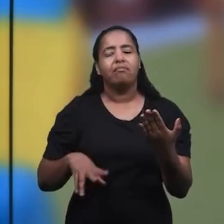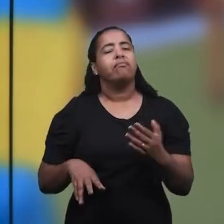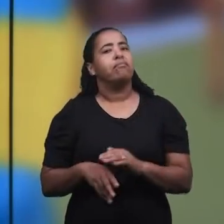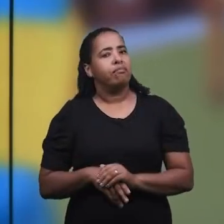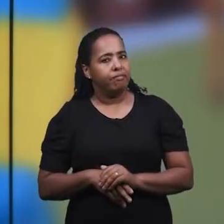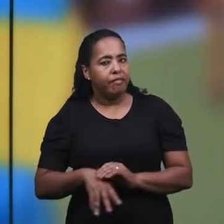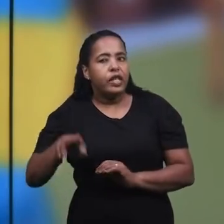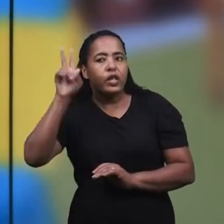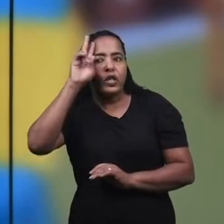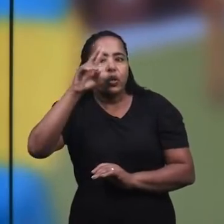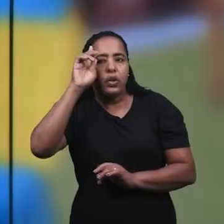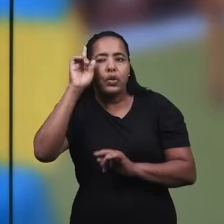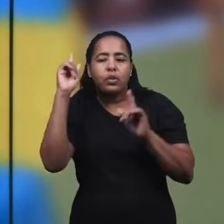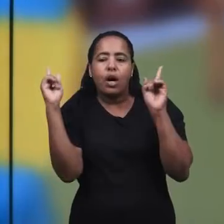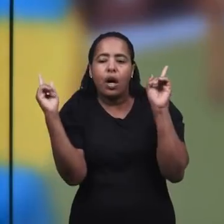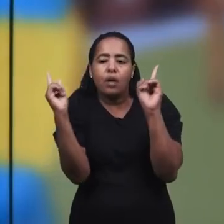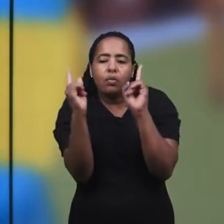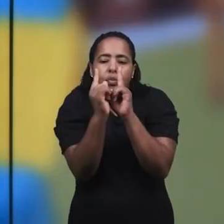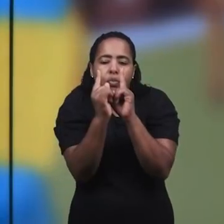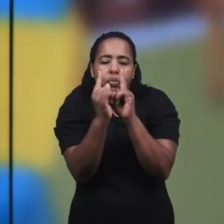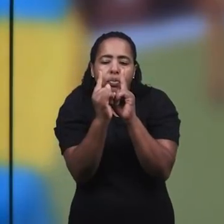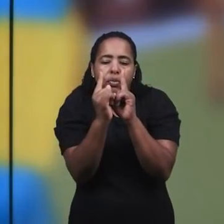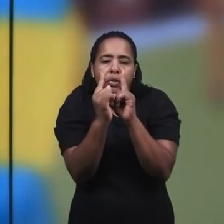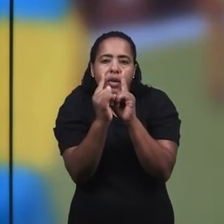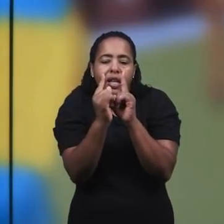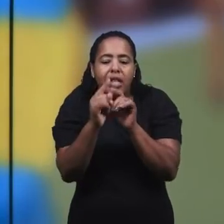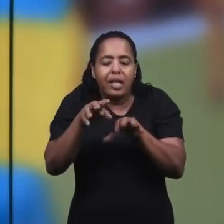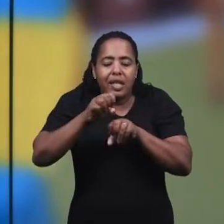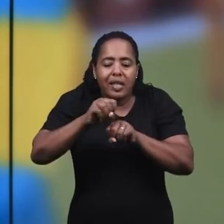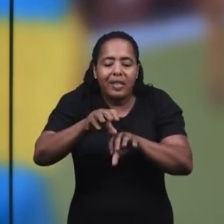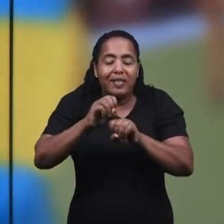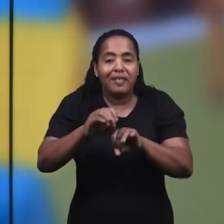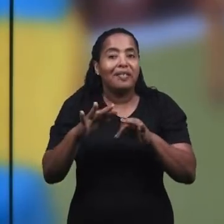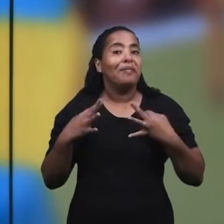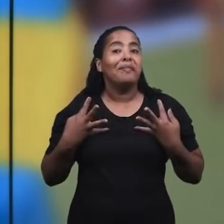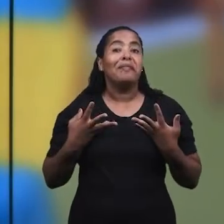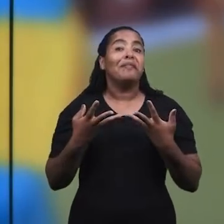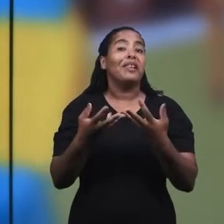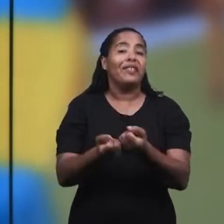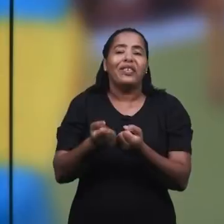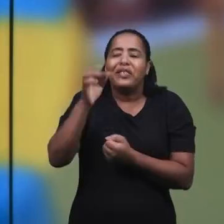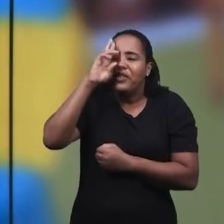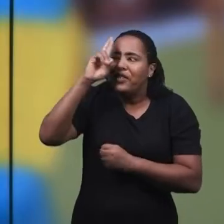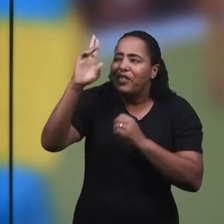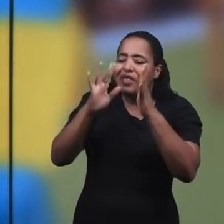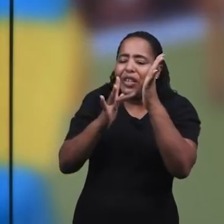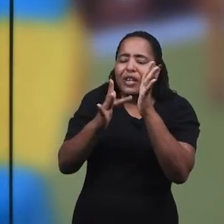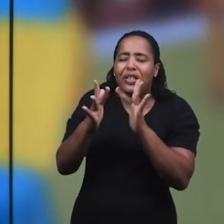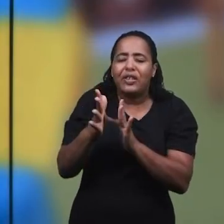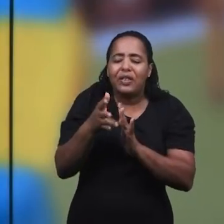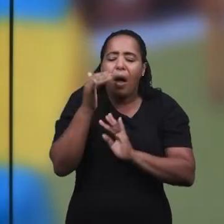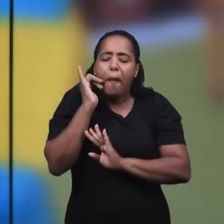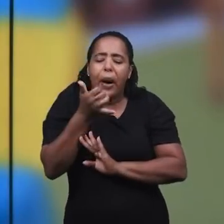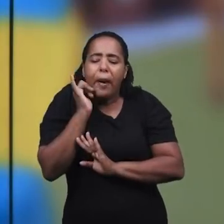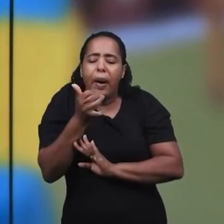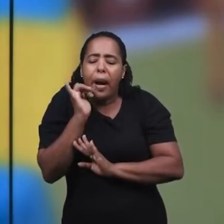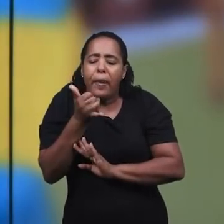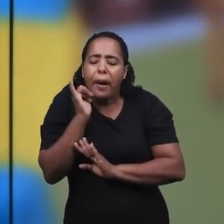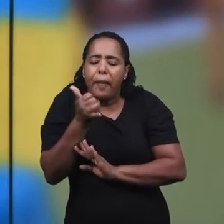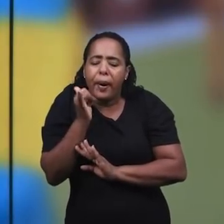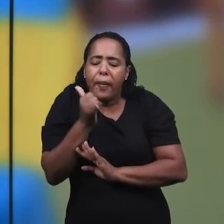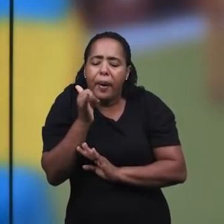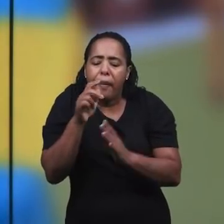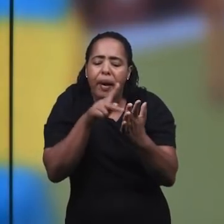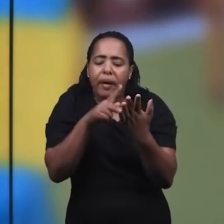pequenas histórias que nos trazem grandes ensinos. E Jesus contou algumas parábolas